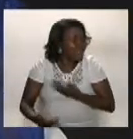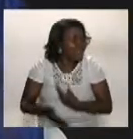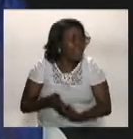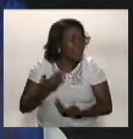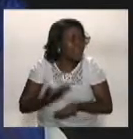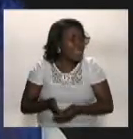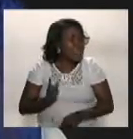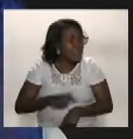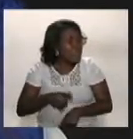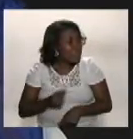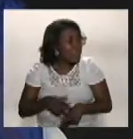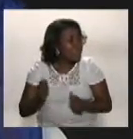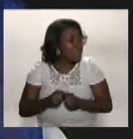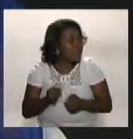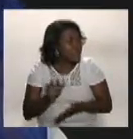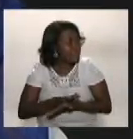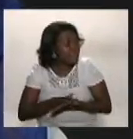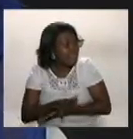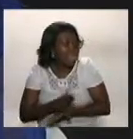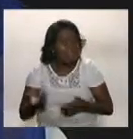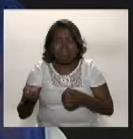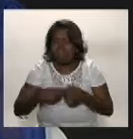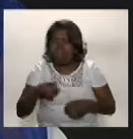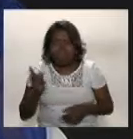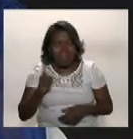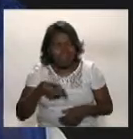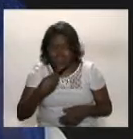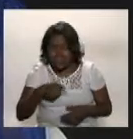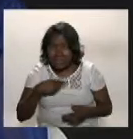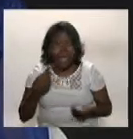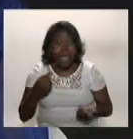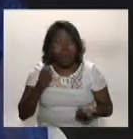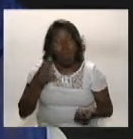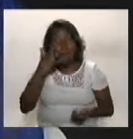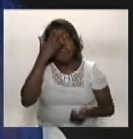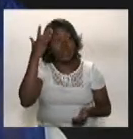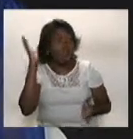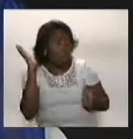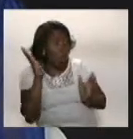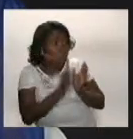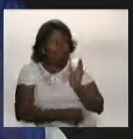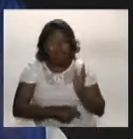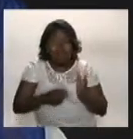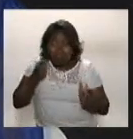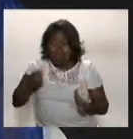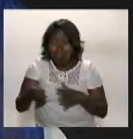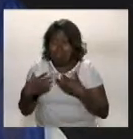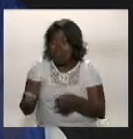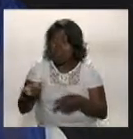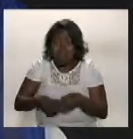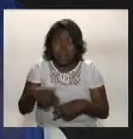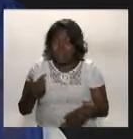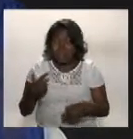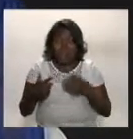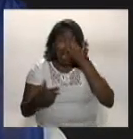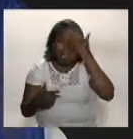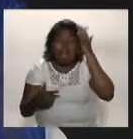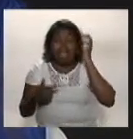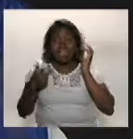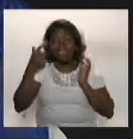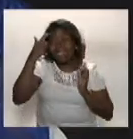vermelha, com um traço preto, com um emblema branco, com uma inscrição tal, eu tenho como localizar